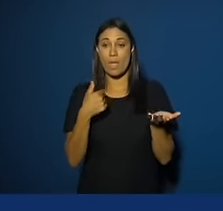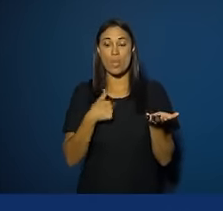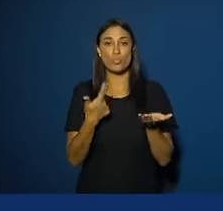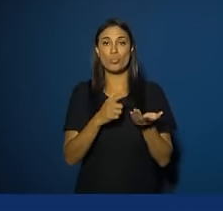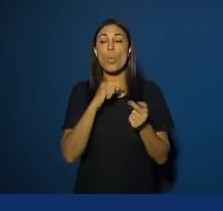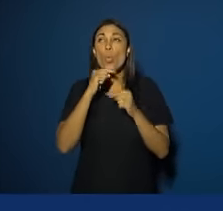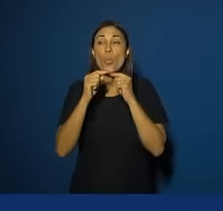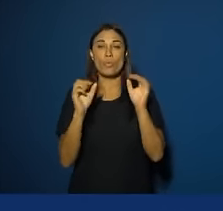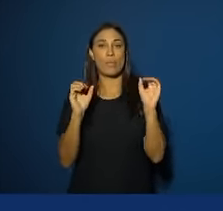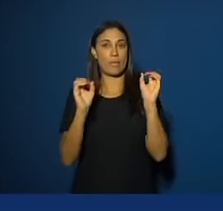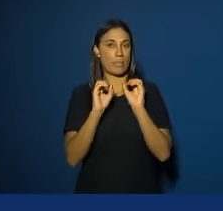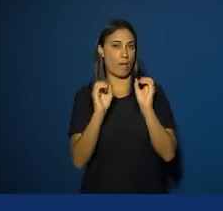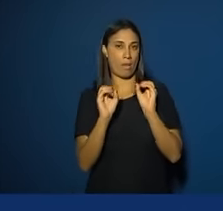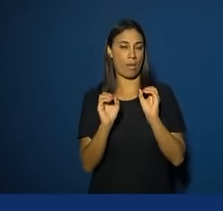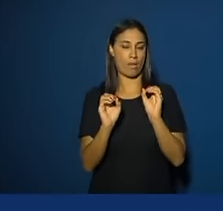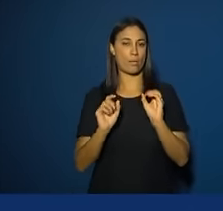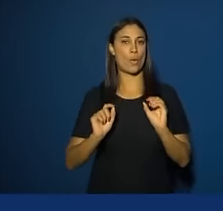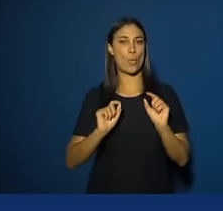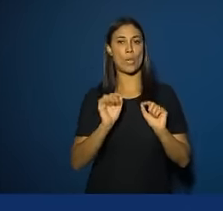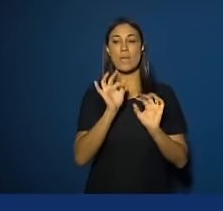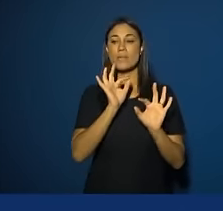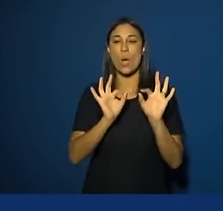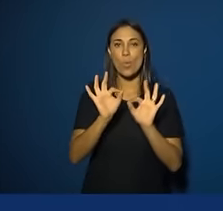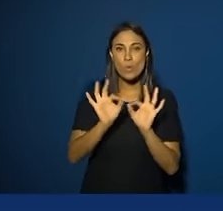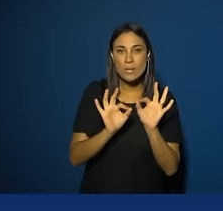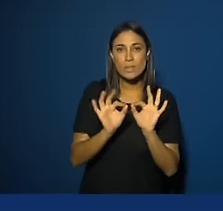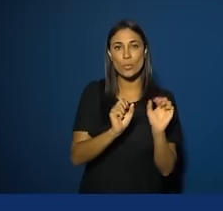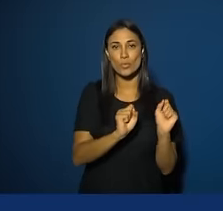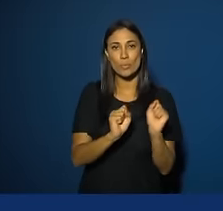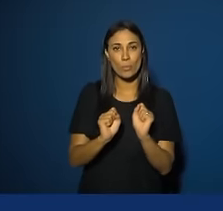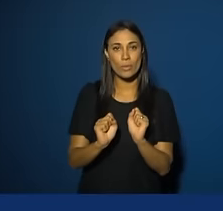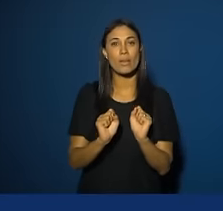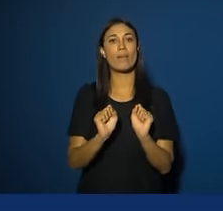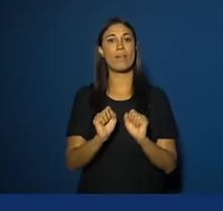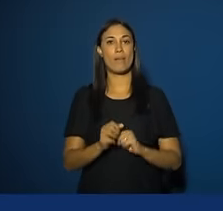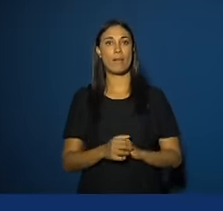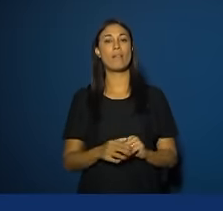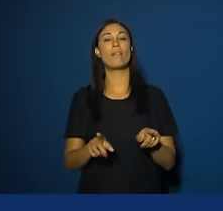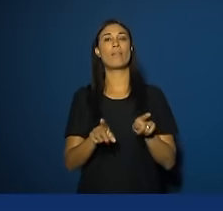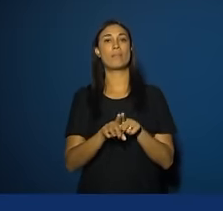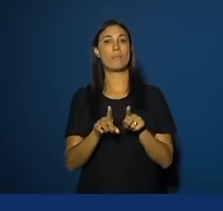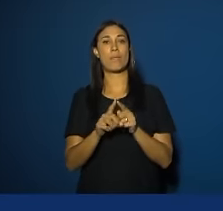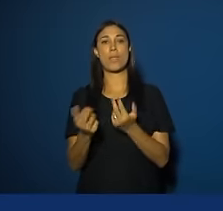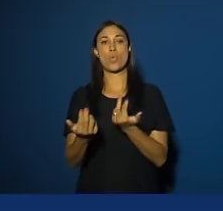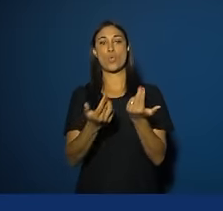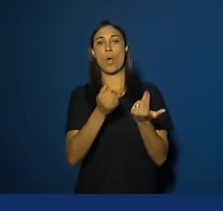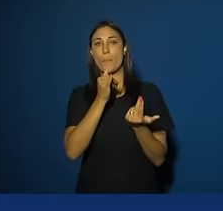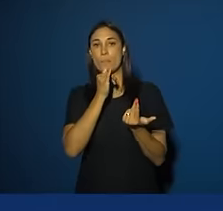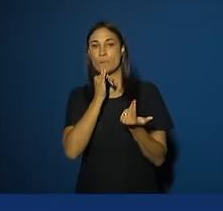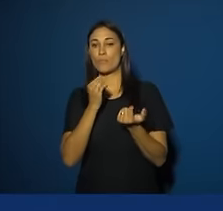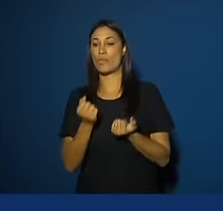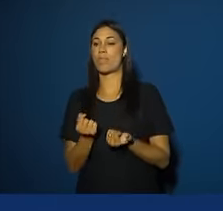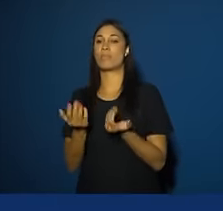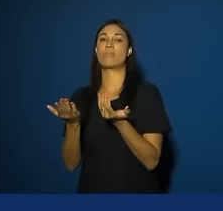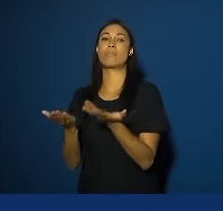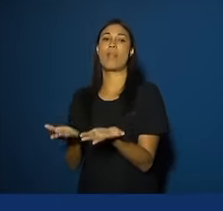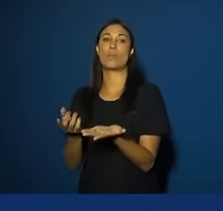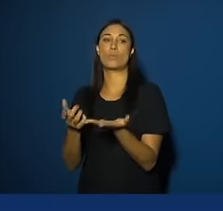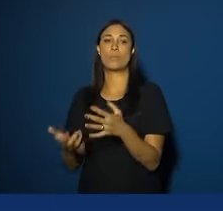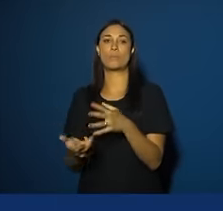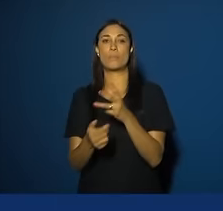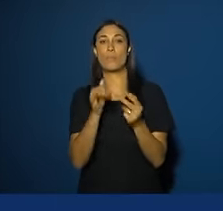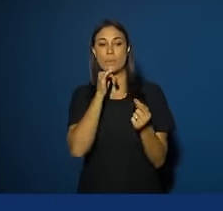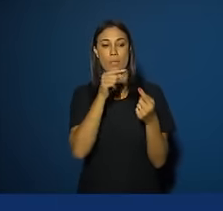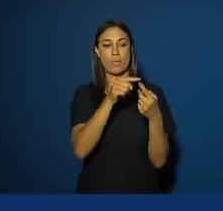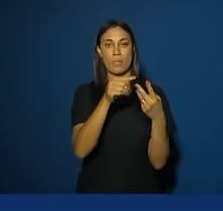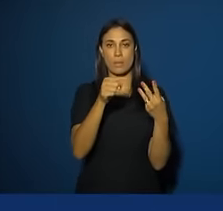menor dúvida de que esse arranjo de poder mais distribuído assim como foi concebido esse esse mundo de